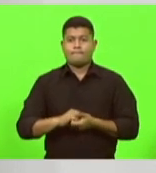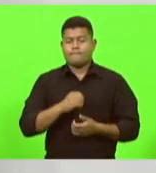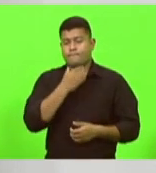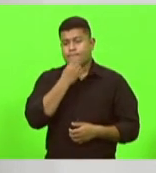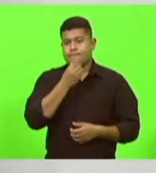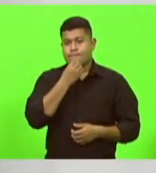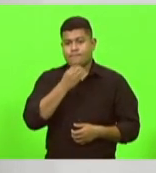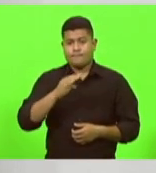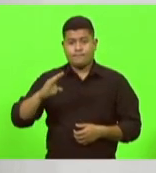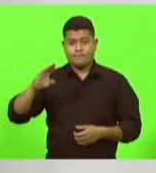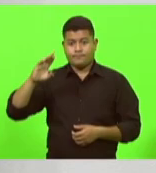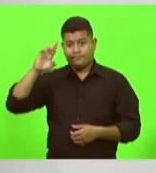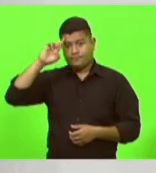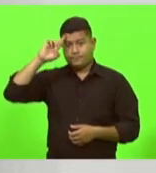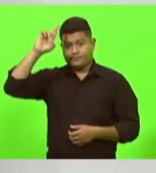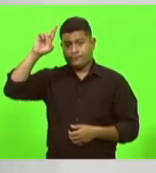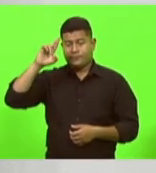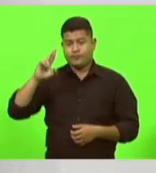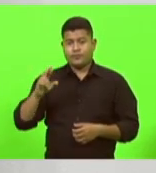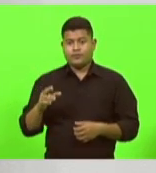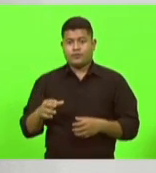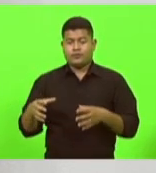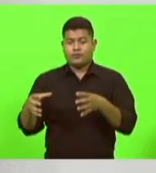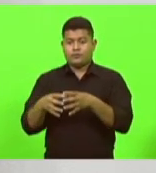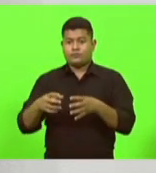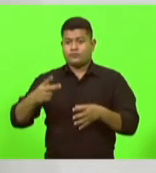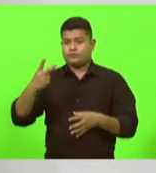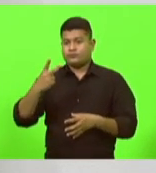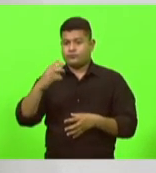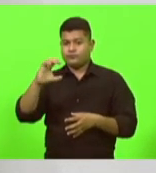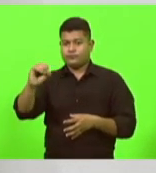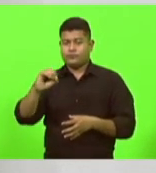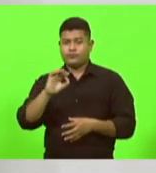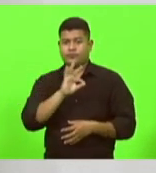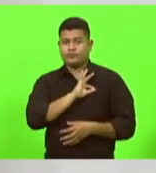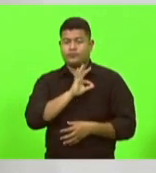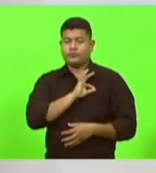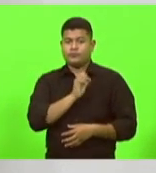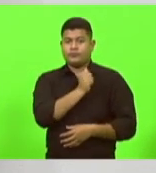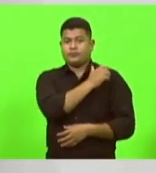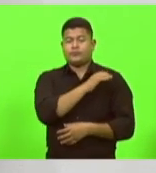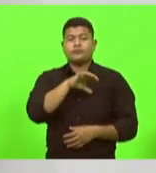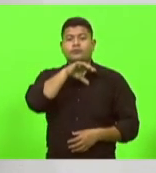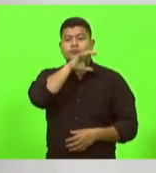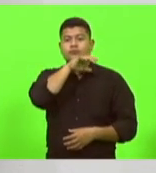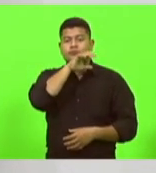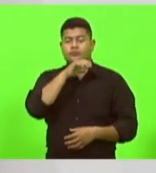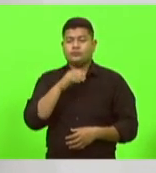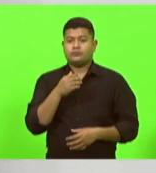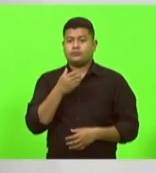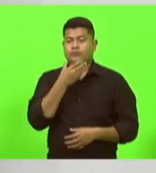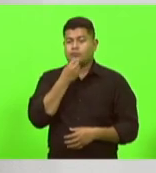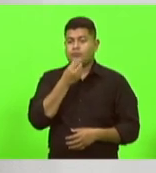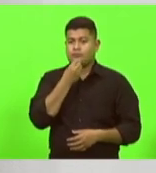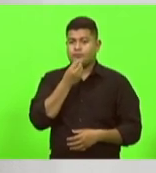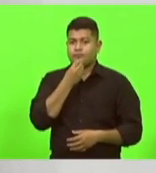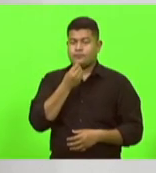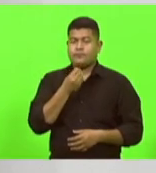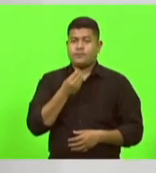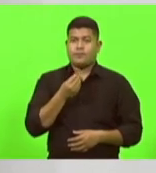comandante do 20º Batalhão de Polícia Militar de Concórdia, o tenente-coronel PM